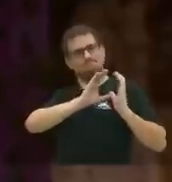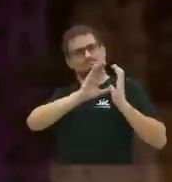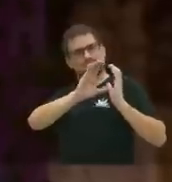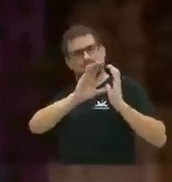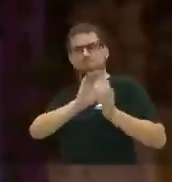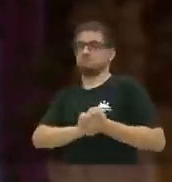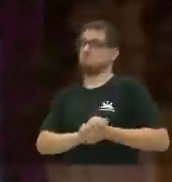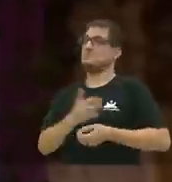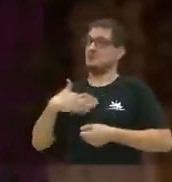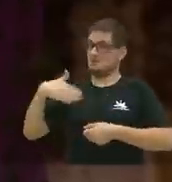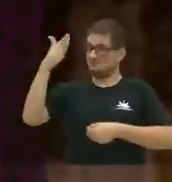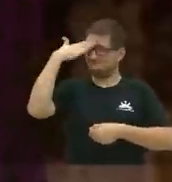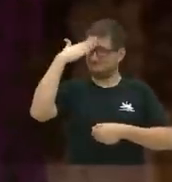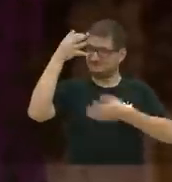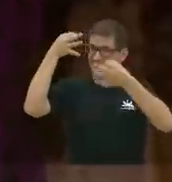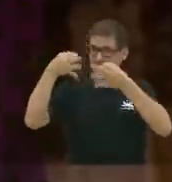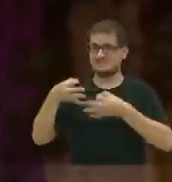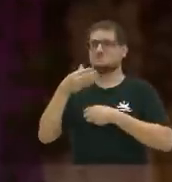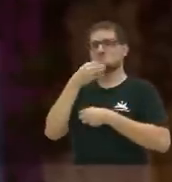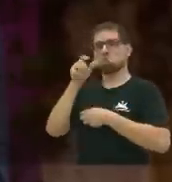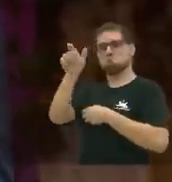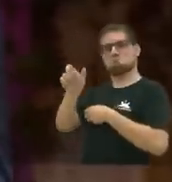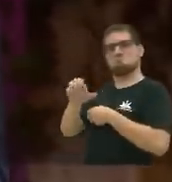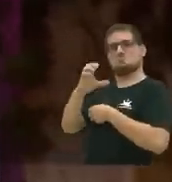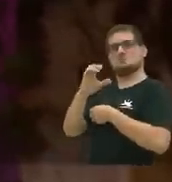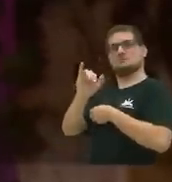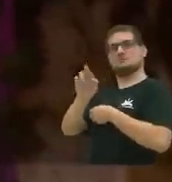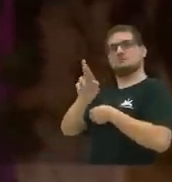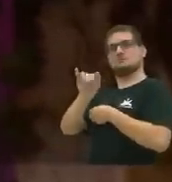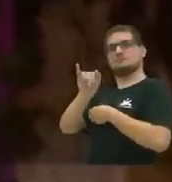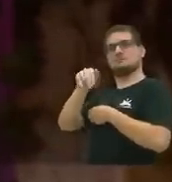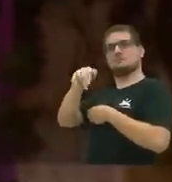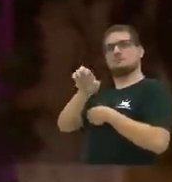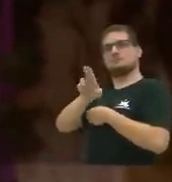Eu tenho certeza, Cirineu,